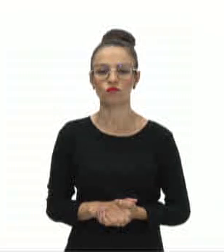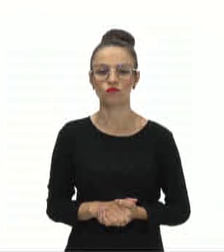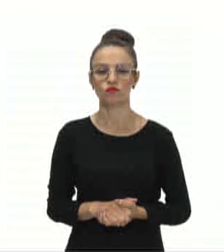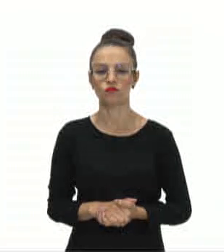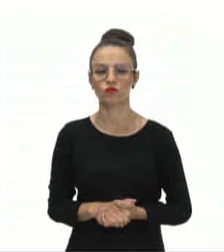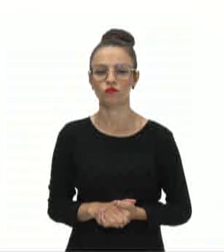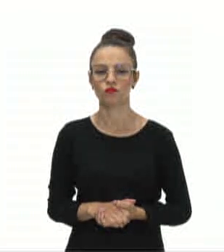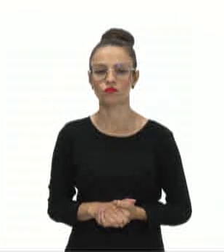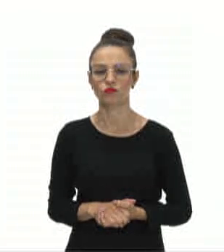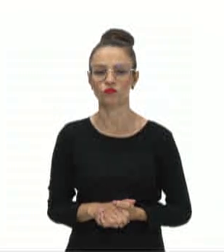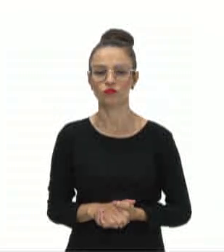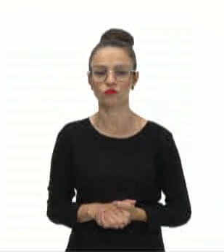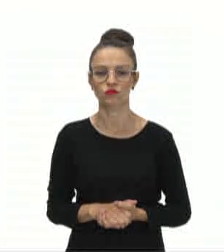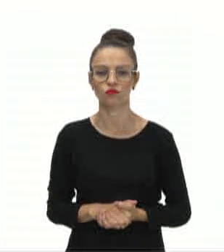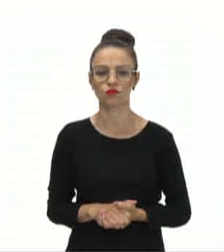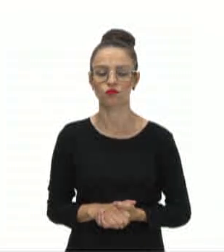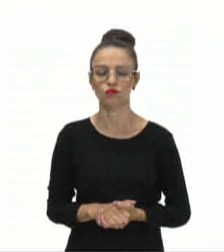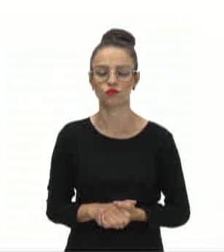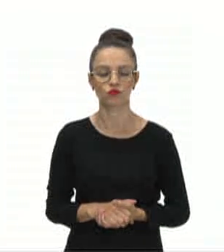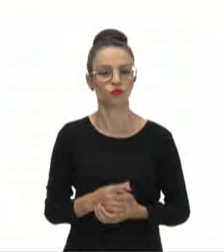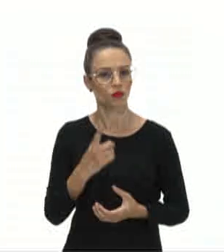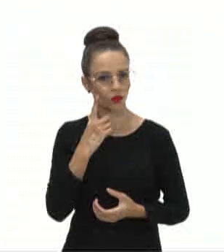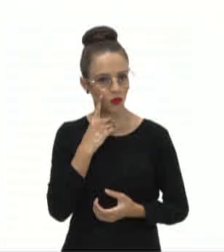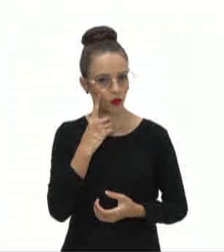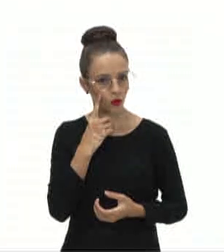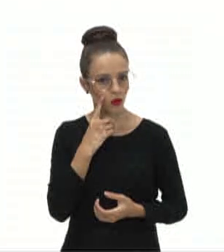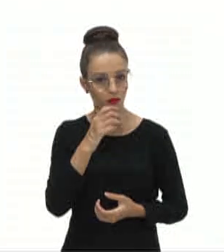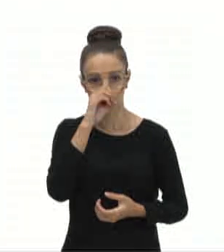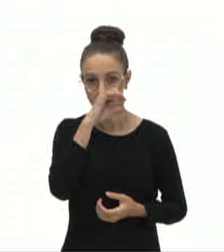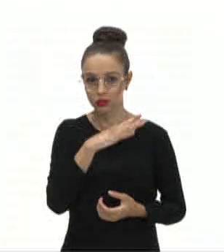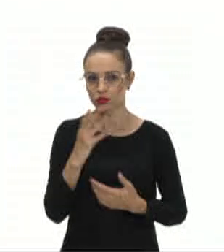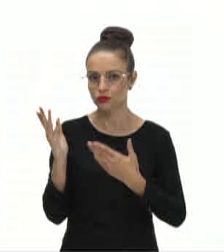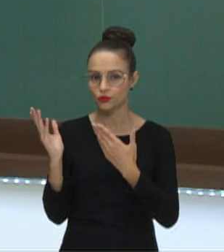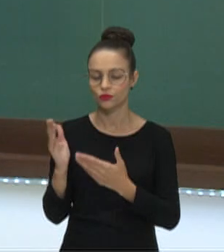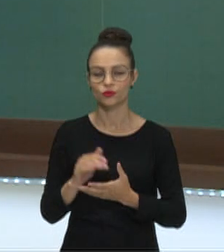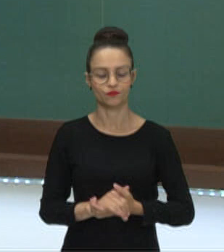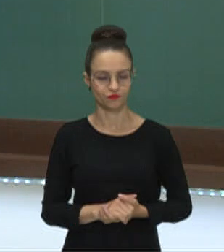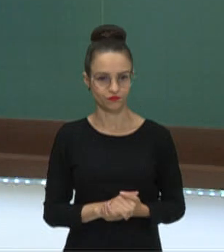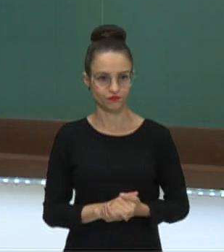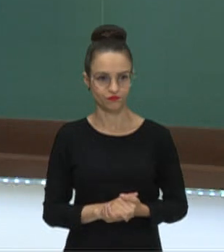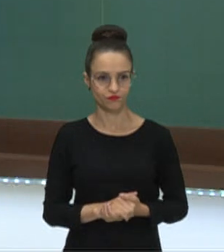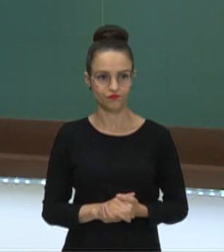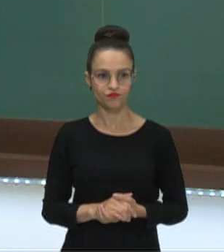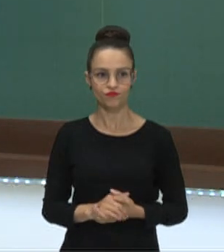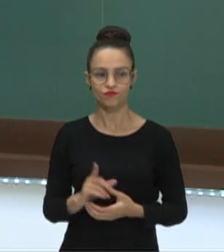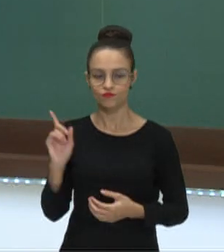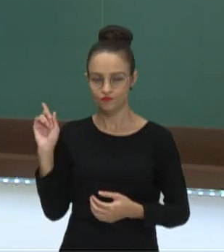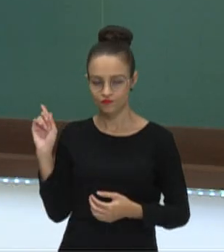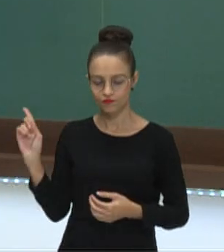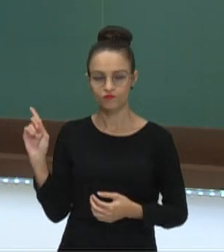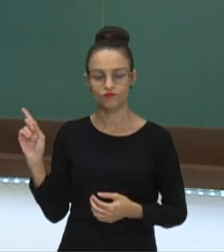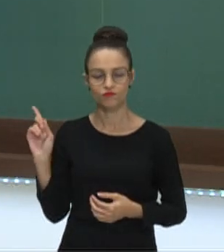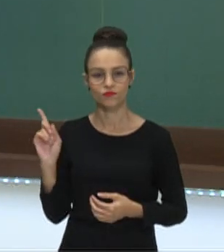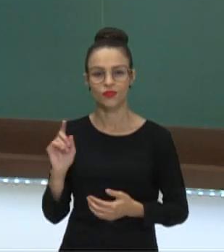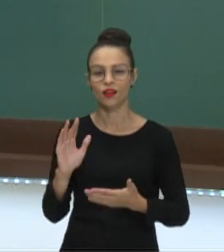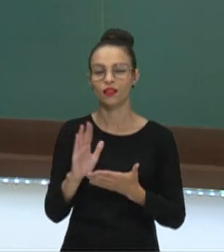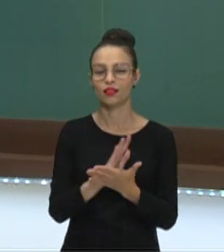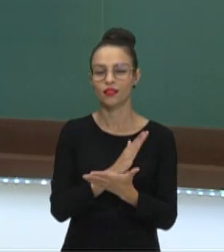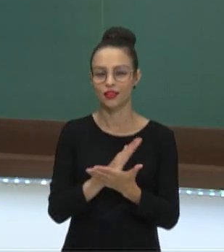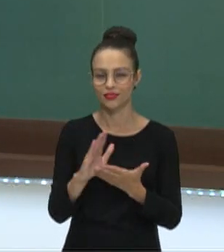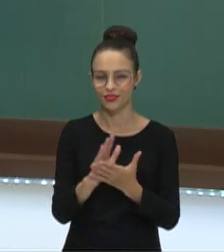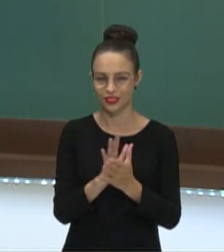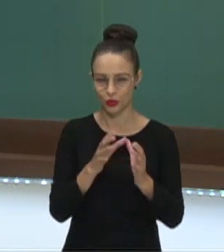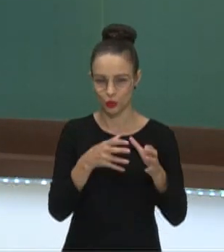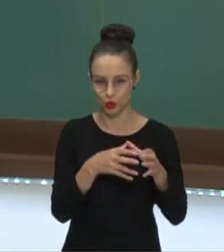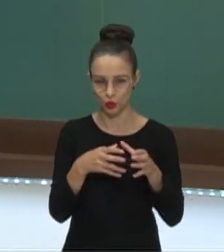school, where they could work. Olha, gente, que absurdo. Então, de acordo com essa classificação das raças, do